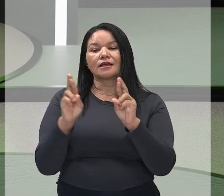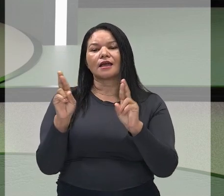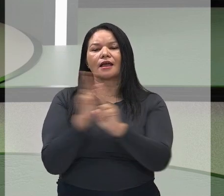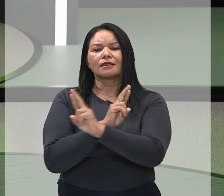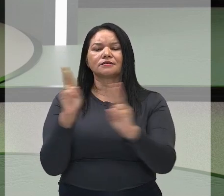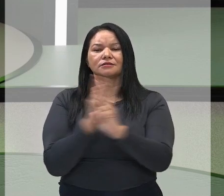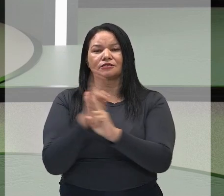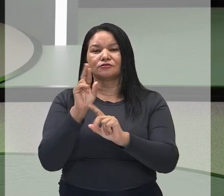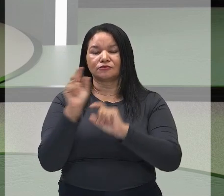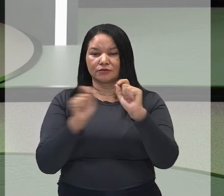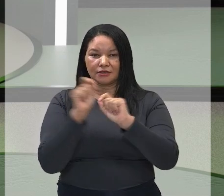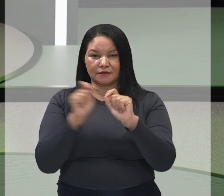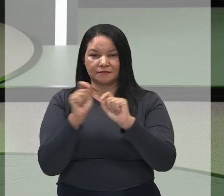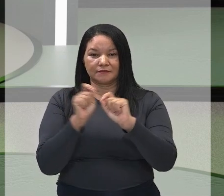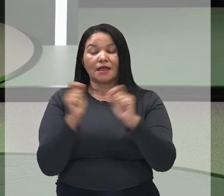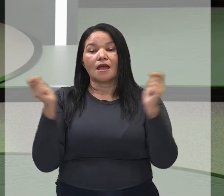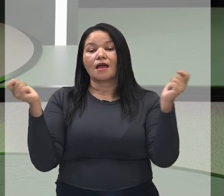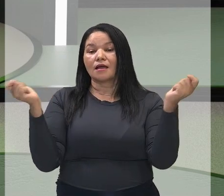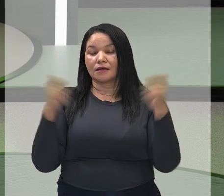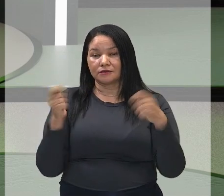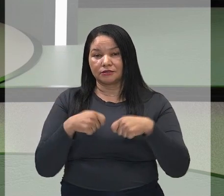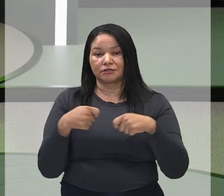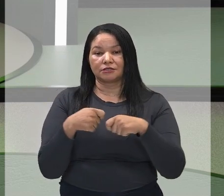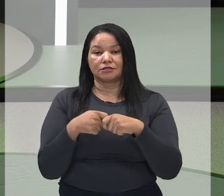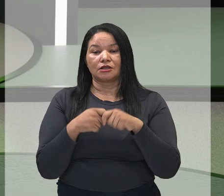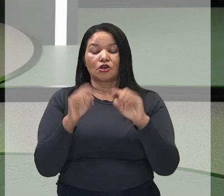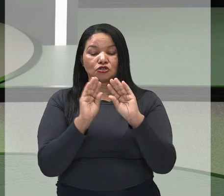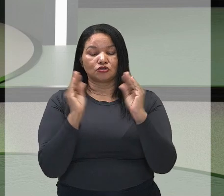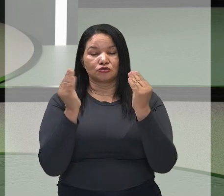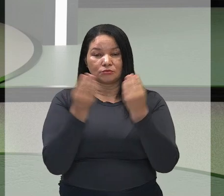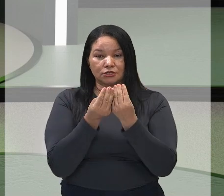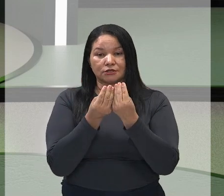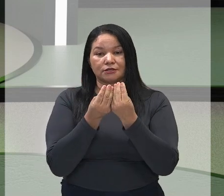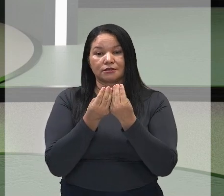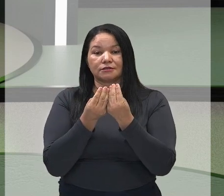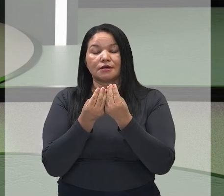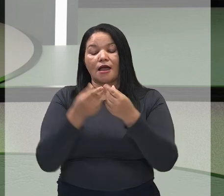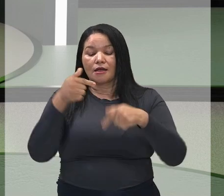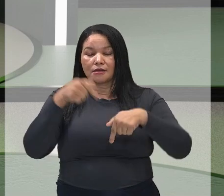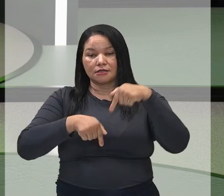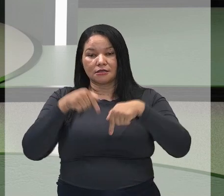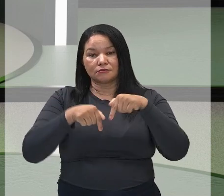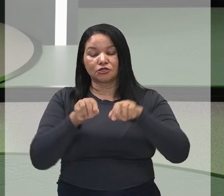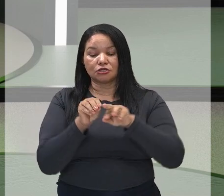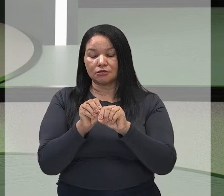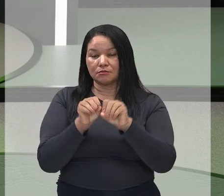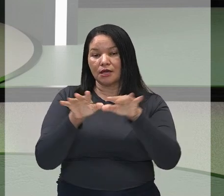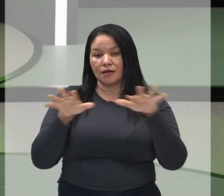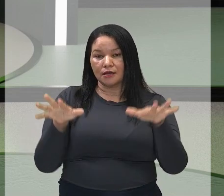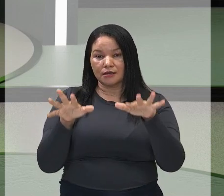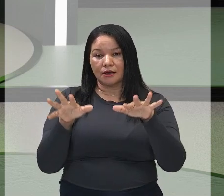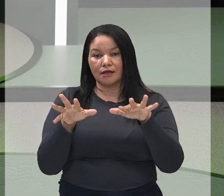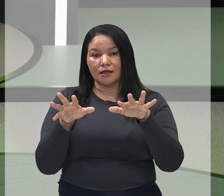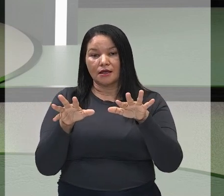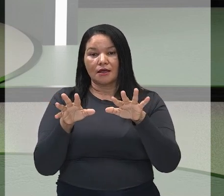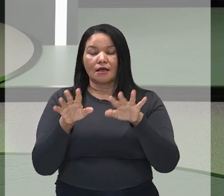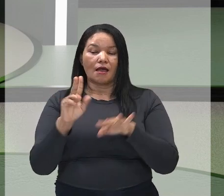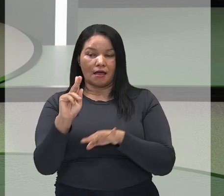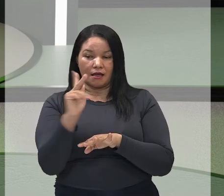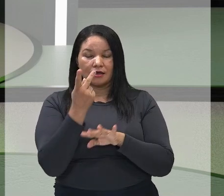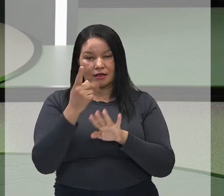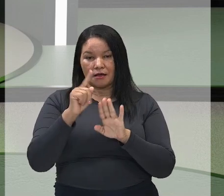à capacidade que uma substância, né, química tem de liberar prótons, né, de liberar H+, né,